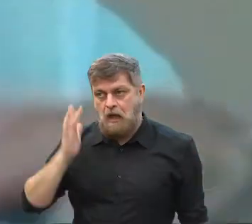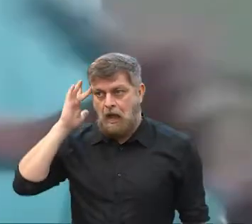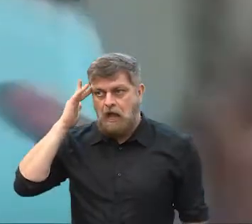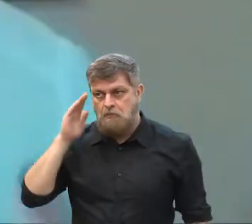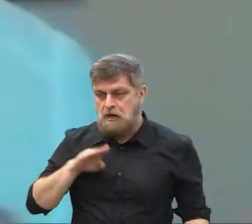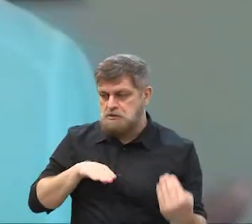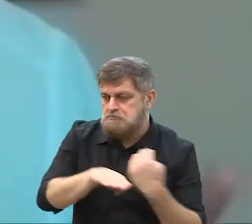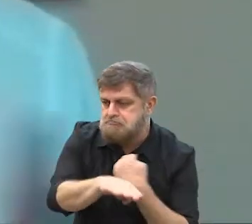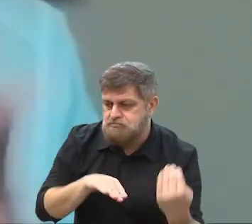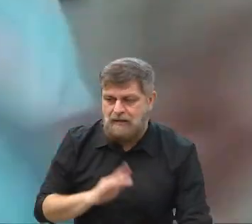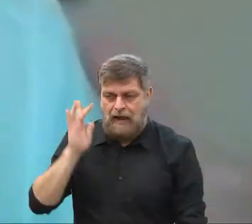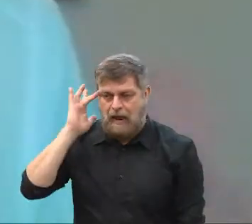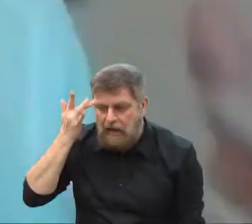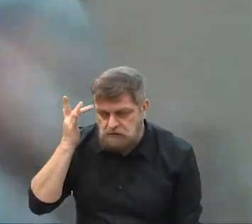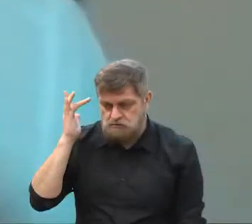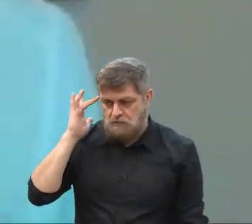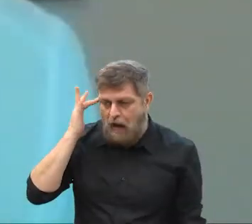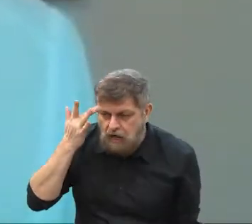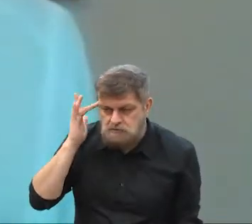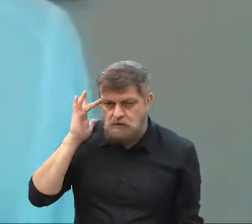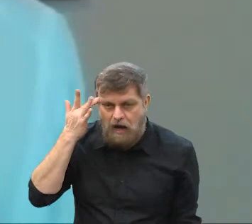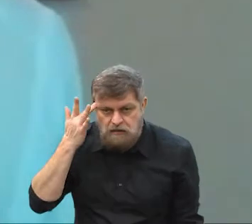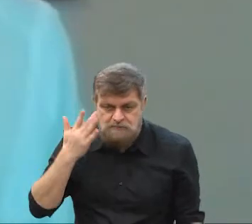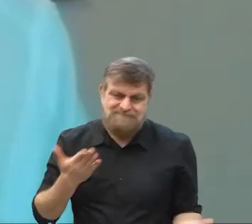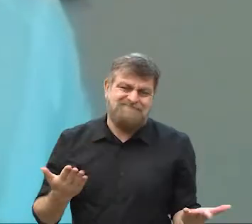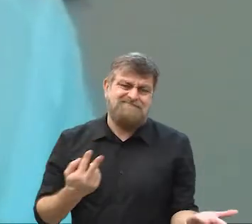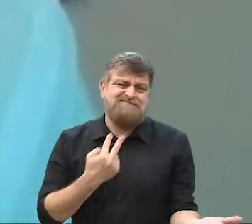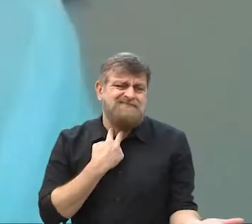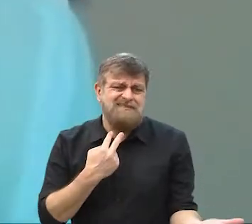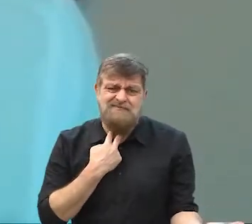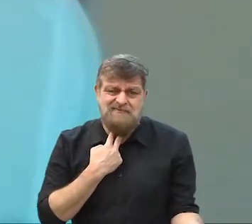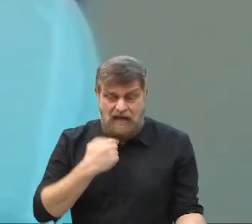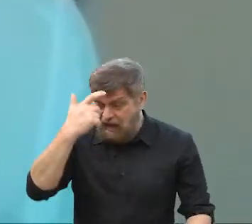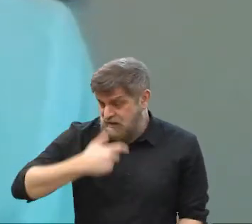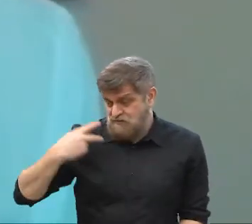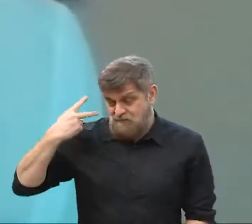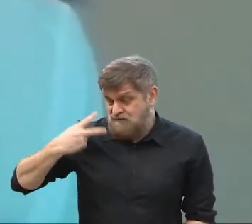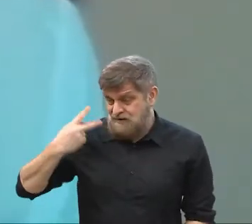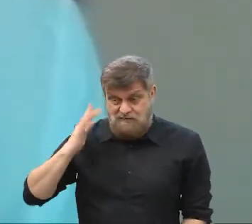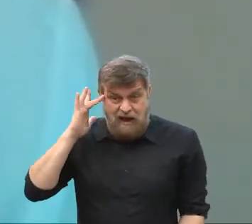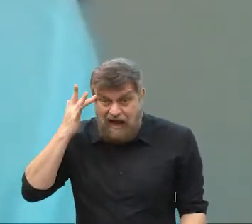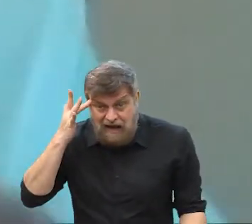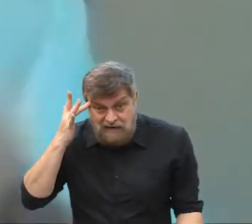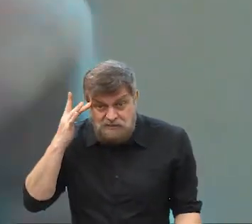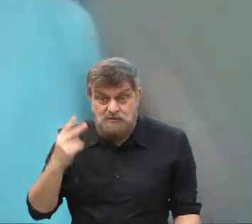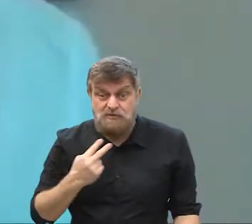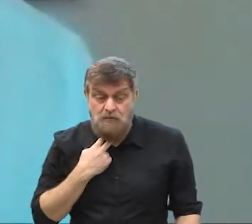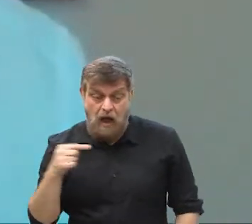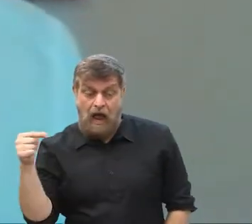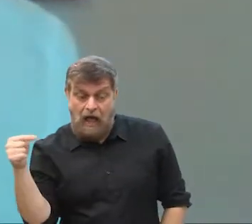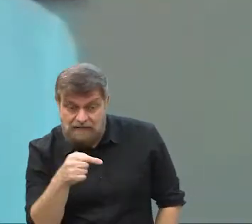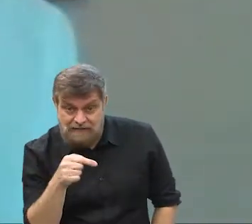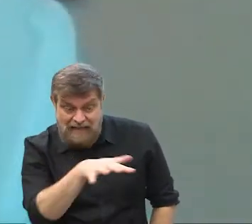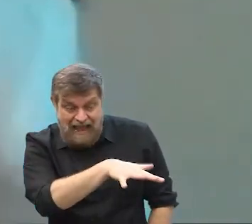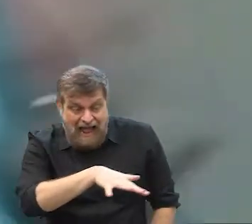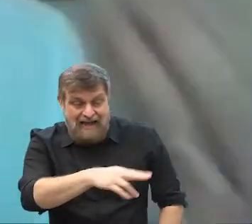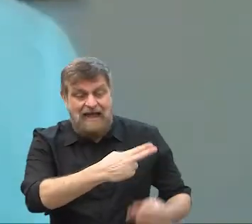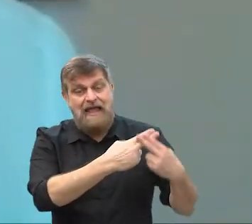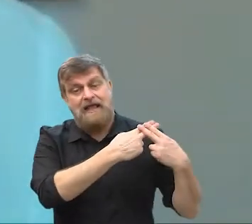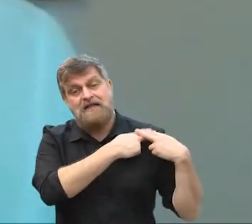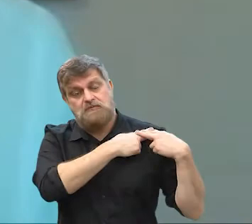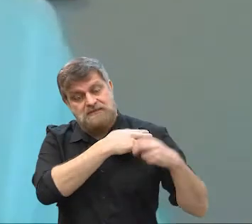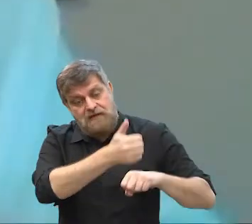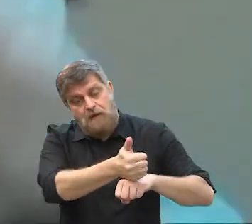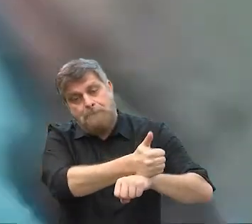Esse achismo da população, e às vezes até do vereador, tem que passar pelo crivo das autoridades da